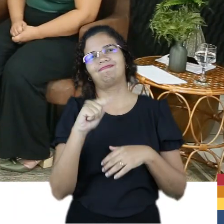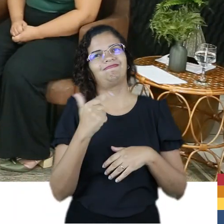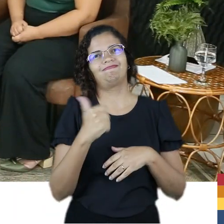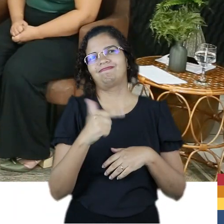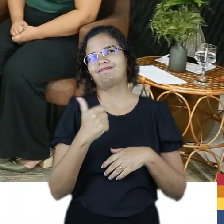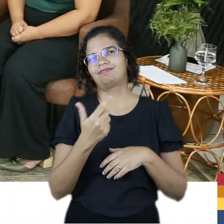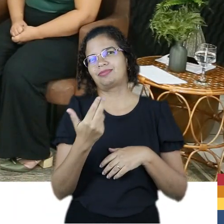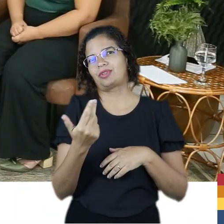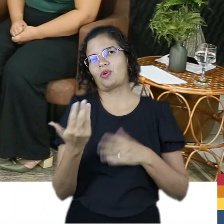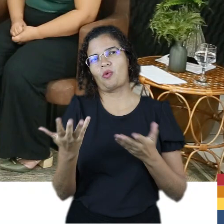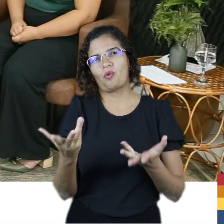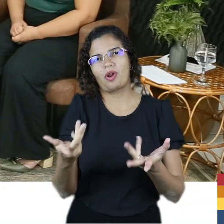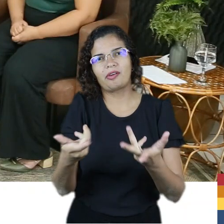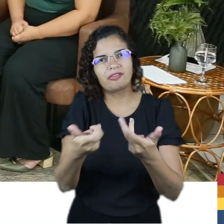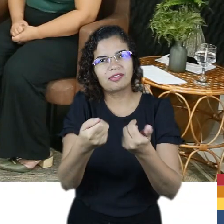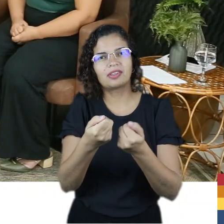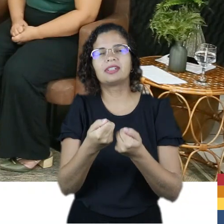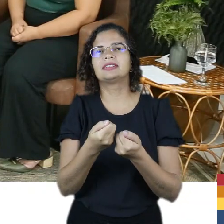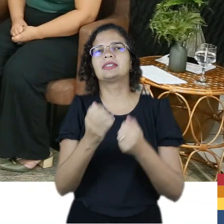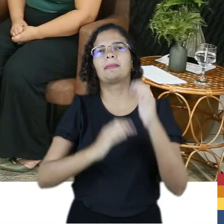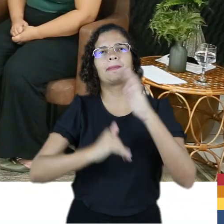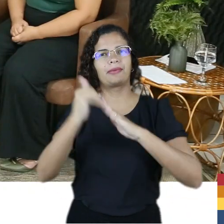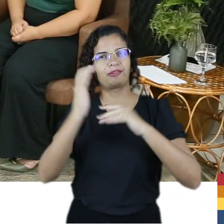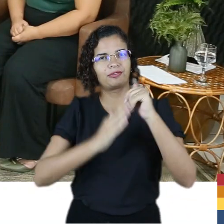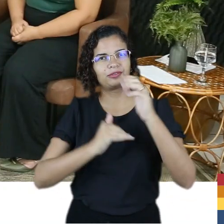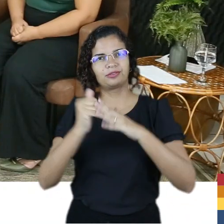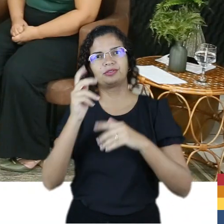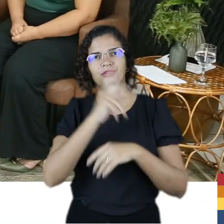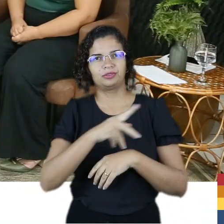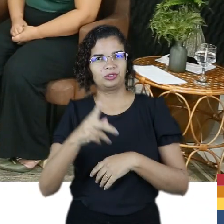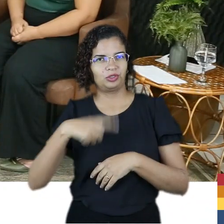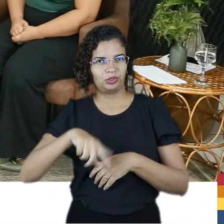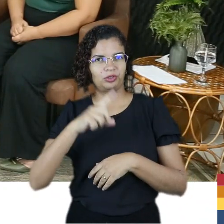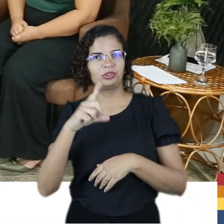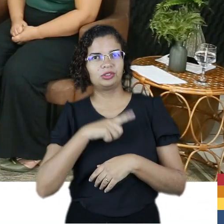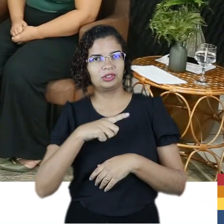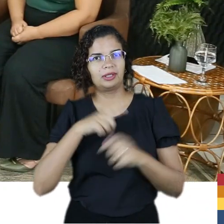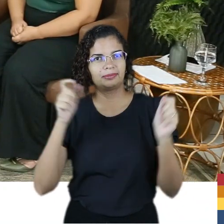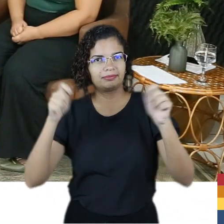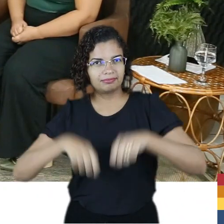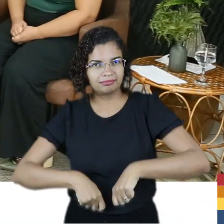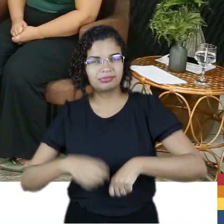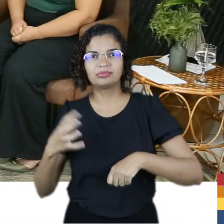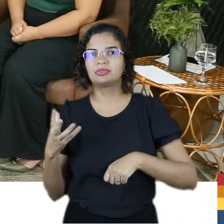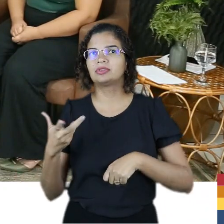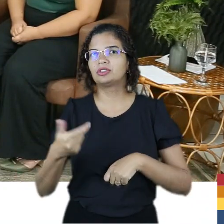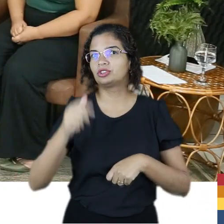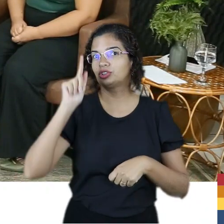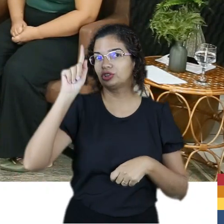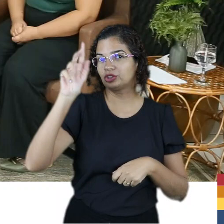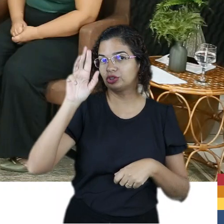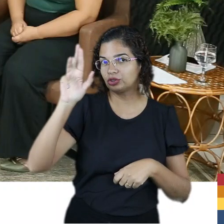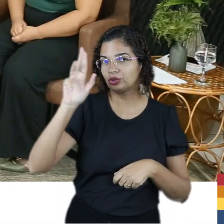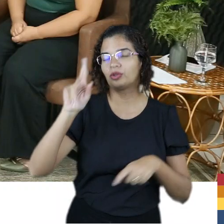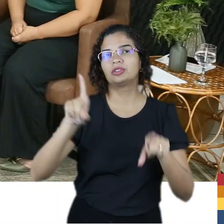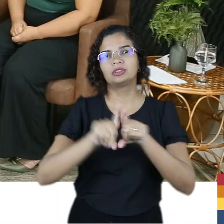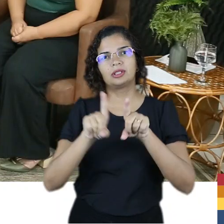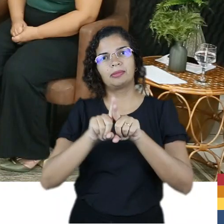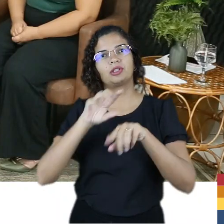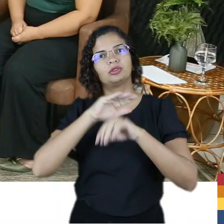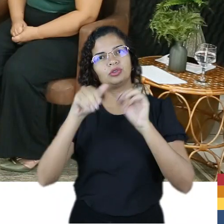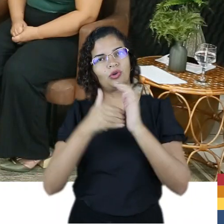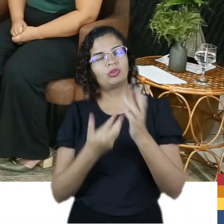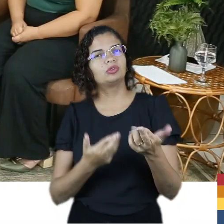professores que nós temos hoje na rede capacitados habilitados nossos gestores também com todos comprometidos hoje estão um pouquinho